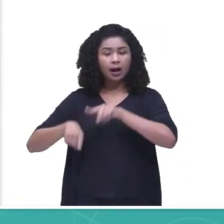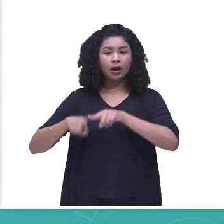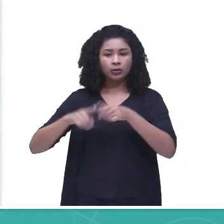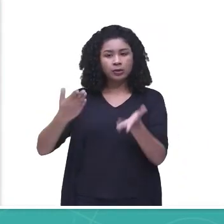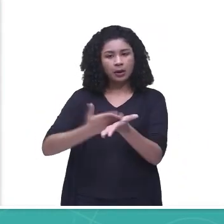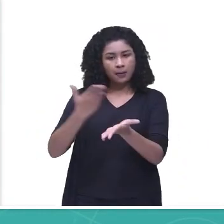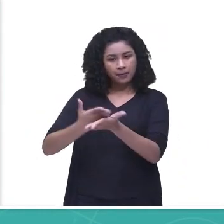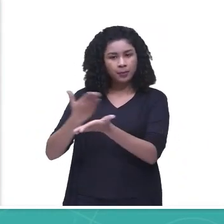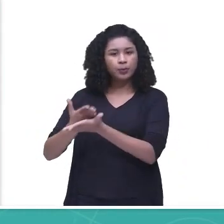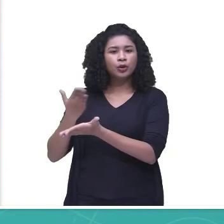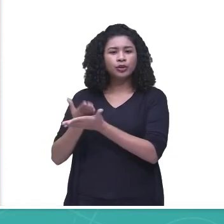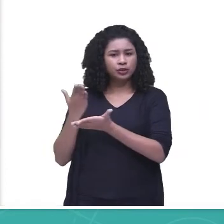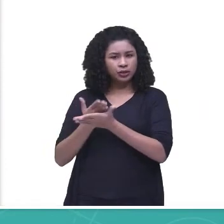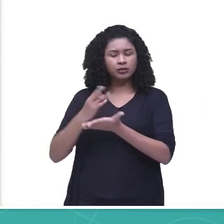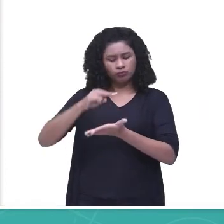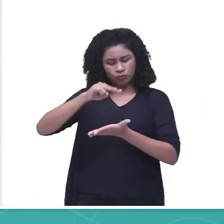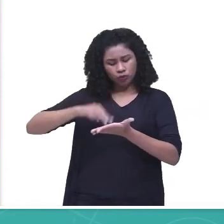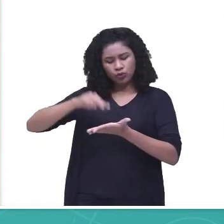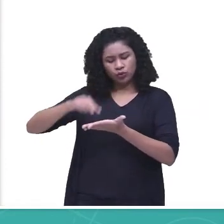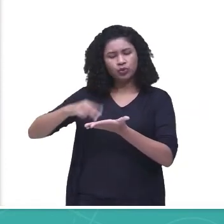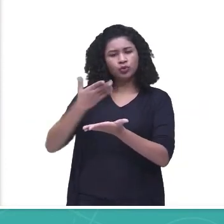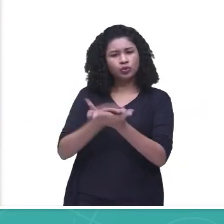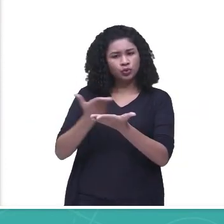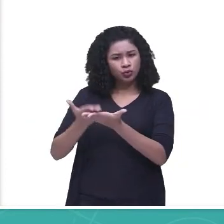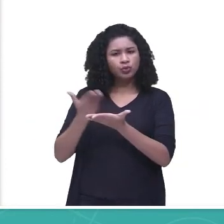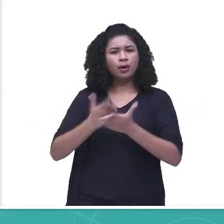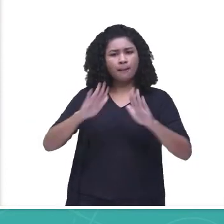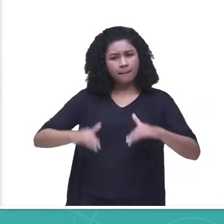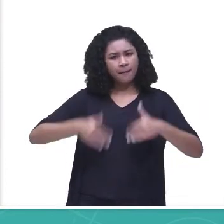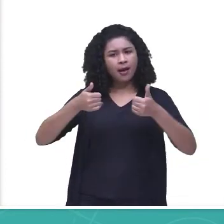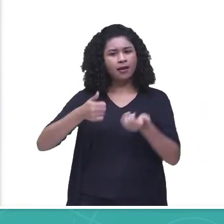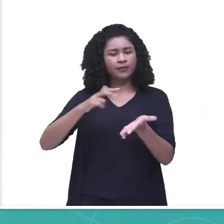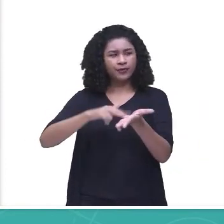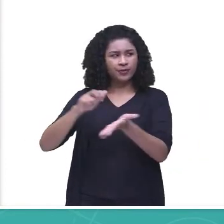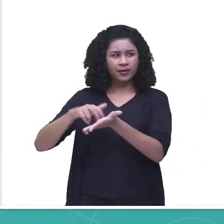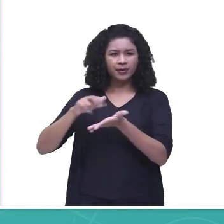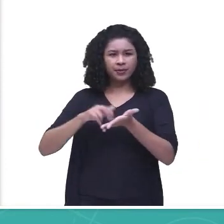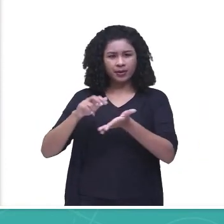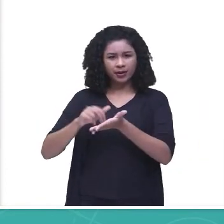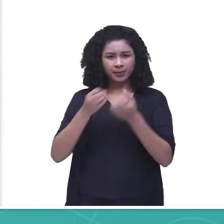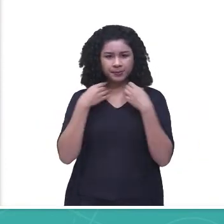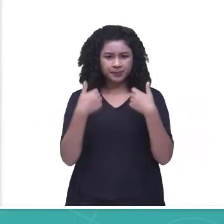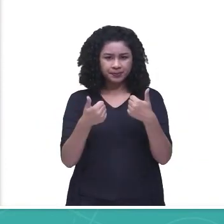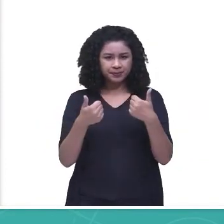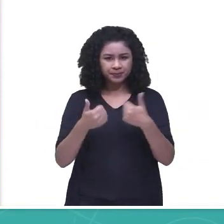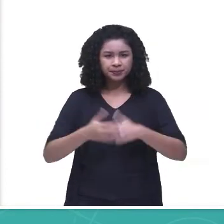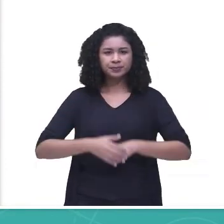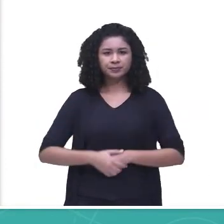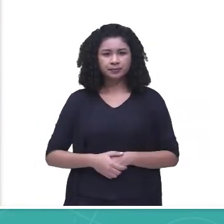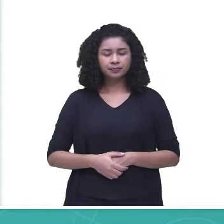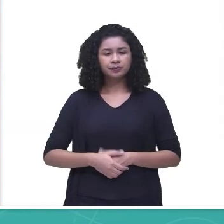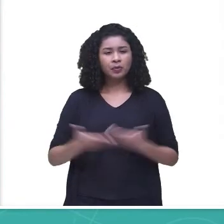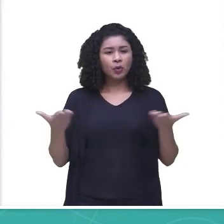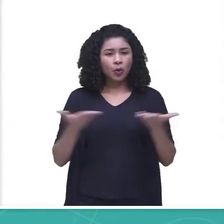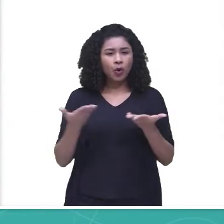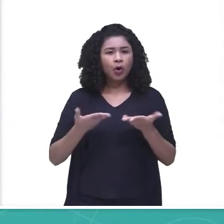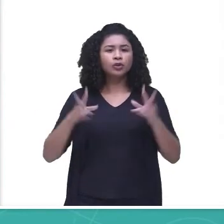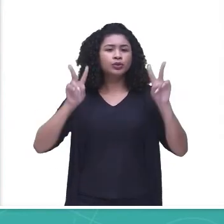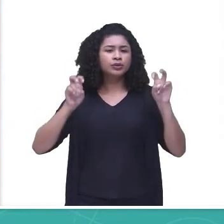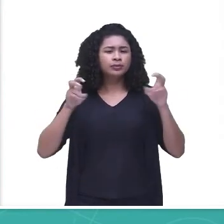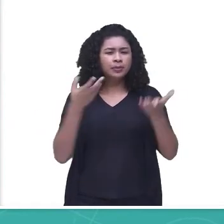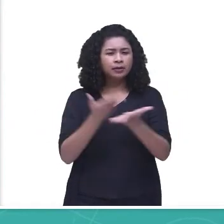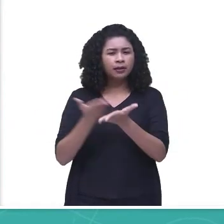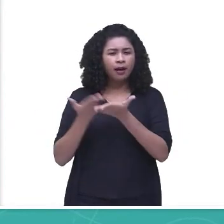apostila para vocês melhorarem ainda mais aí o vocabulário de vocês, tá certo? Gente, nós vimos então hoje perguntas